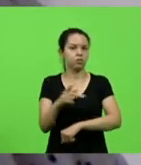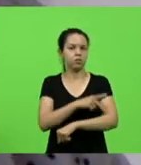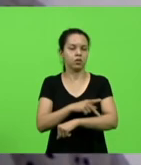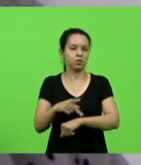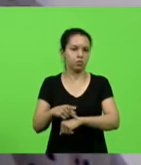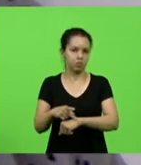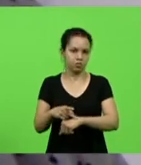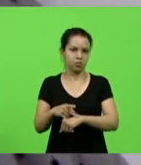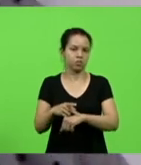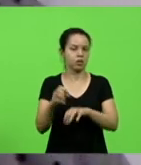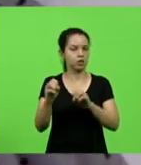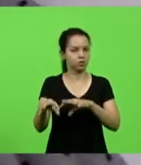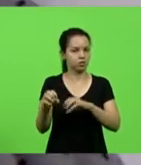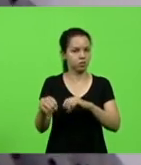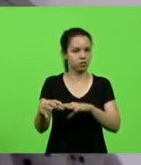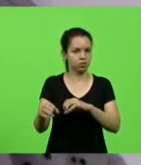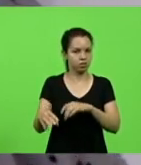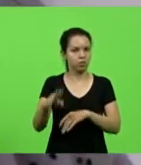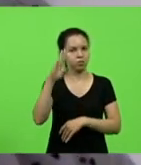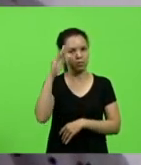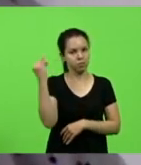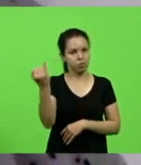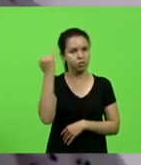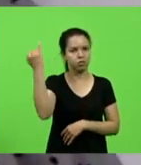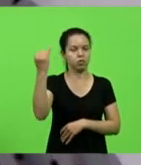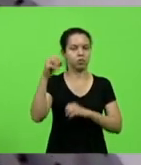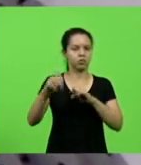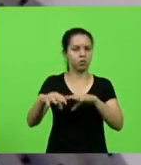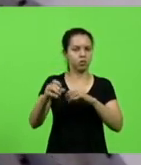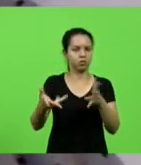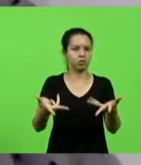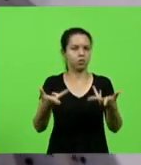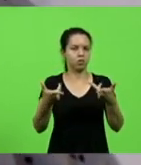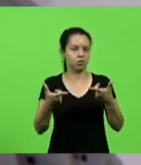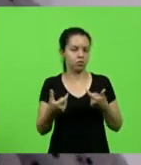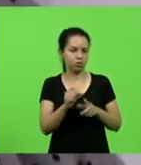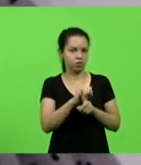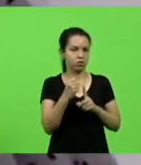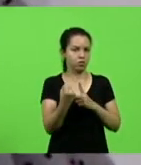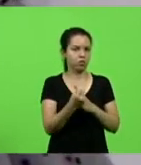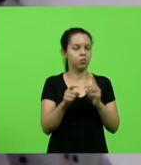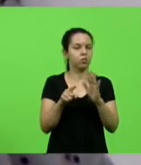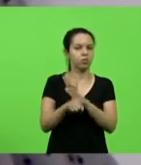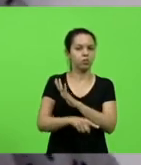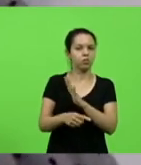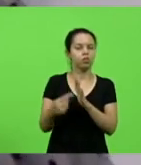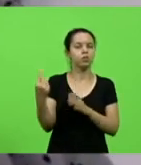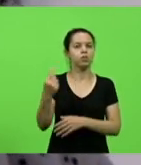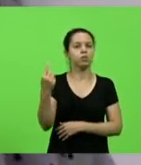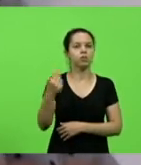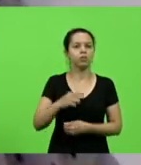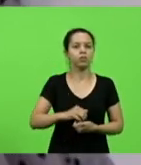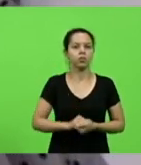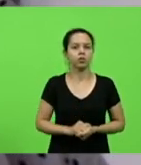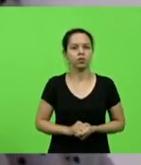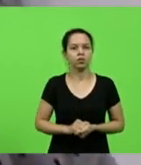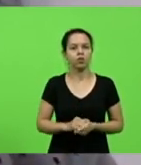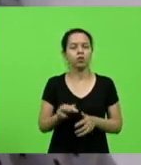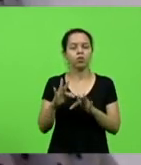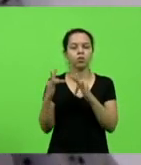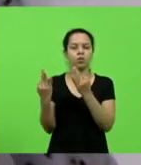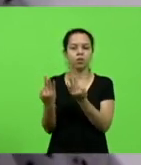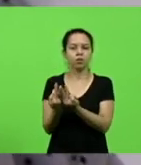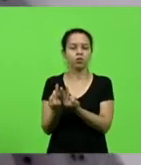se tenha uma educação de qualidade social. Então, questiona-se, em primeiro lugar, quais as famílias